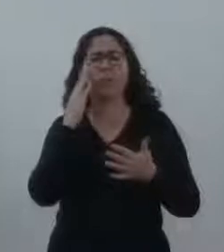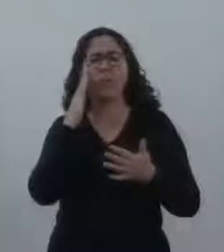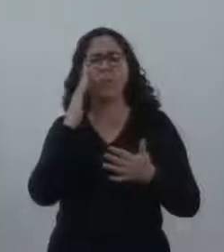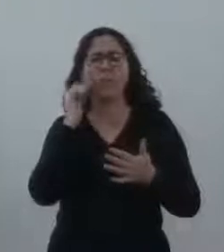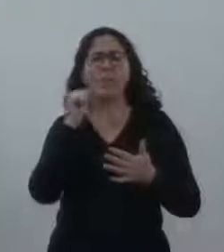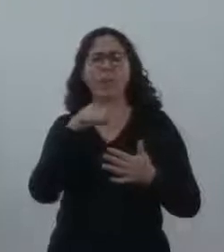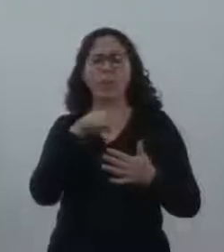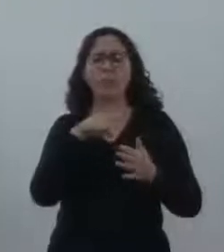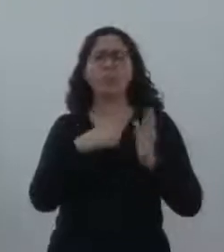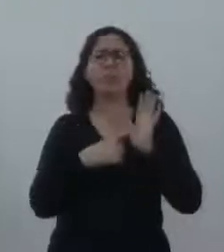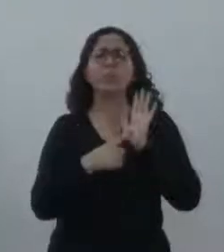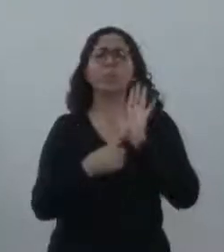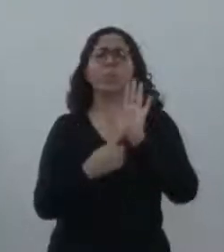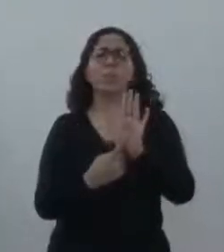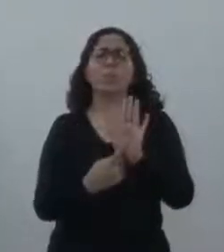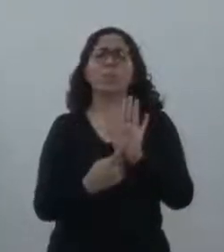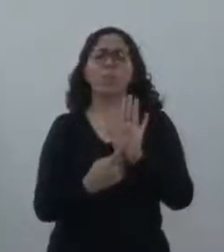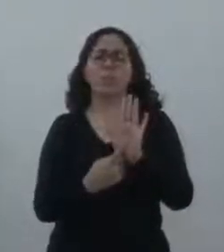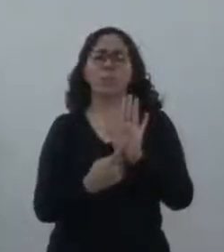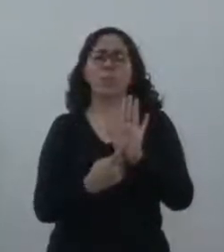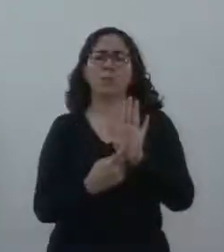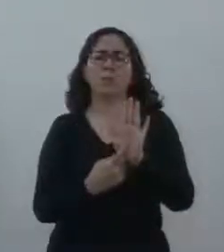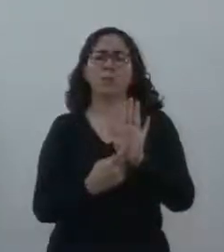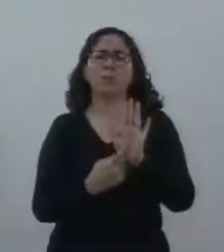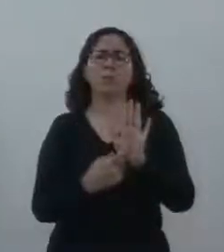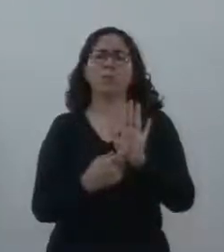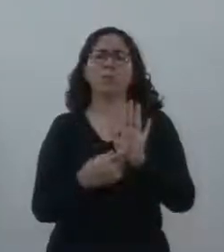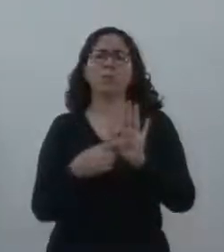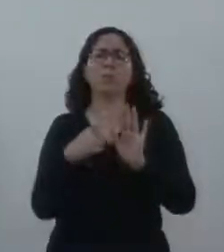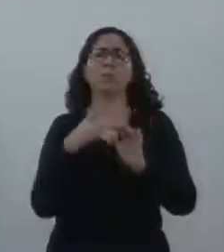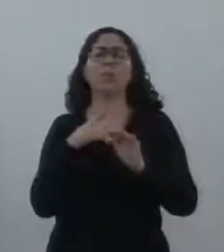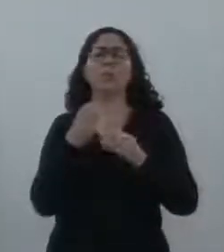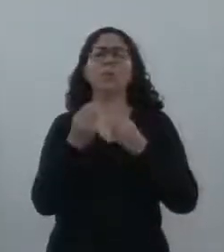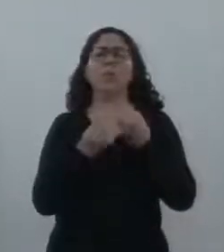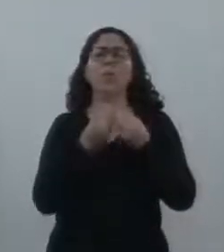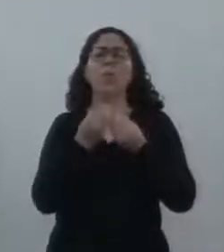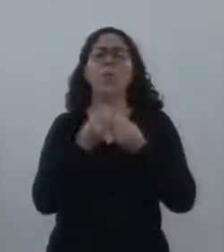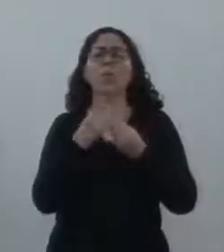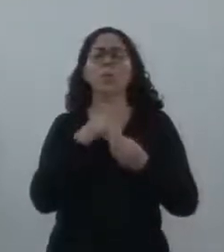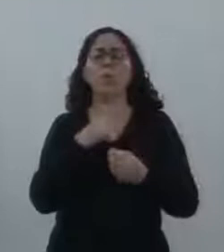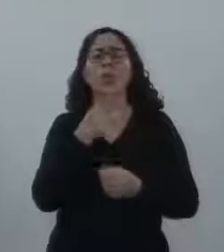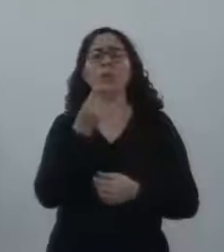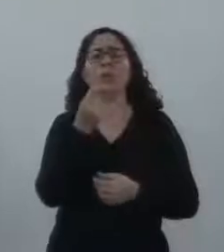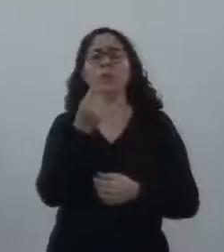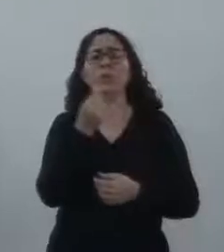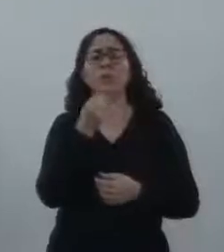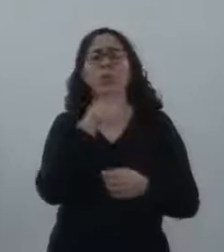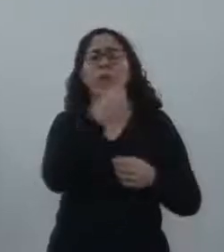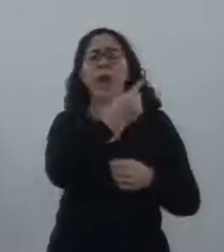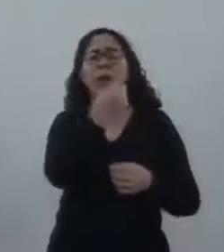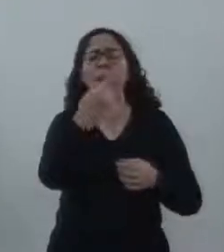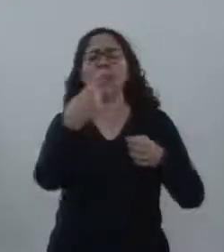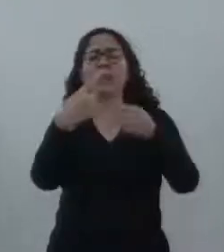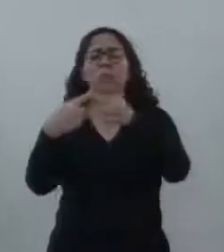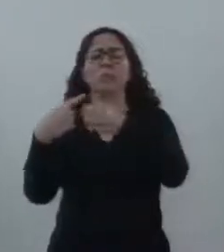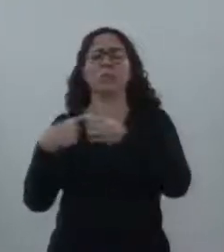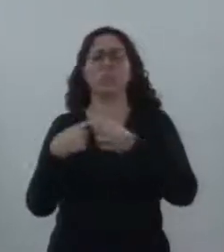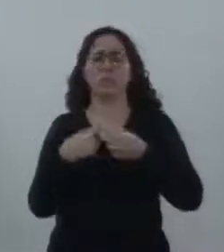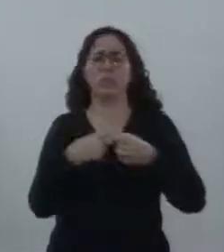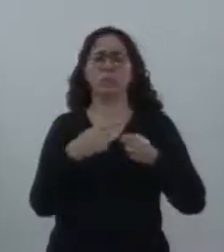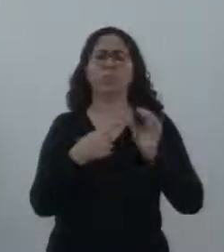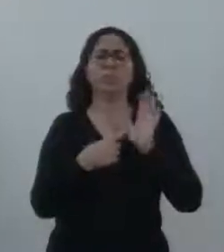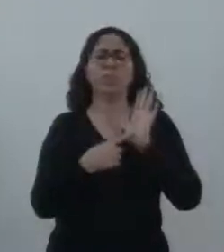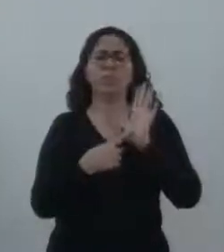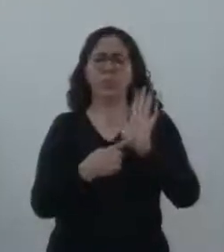esse indicador, ele consegue diagnosticar a situação financeira de Estado e município. Ele retrata